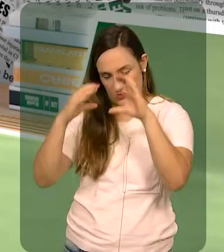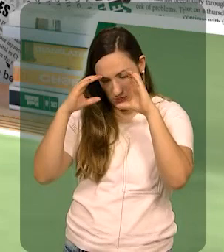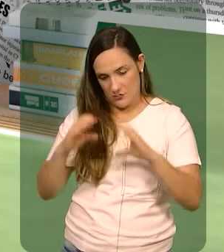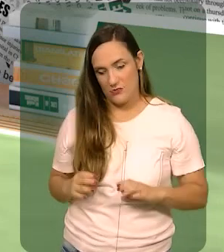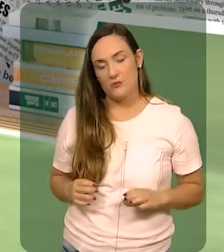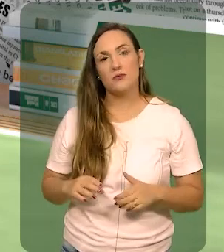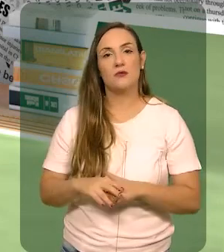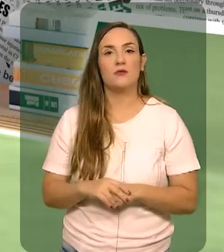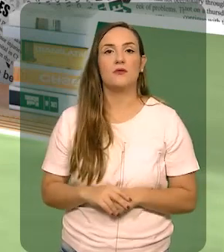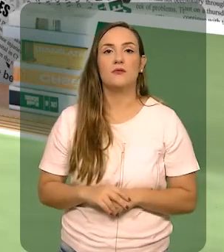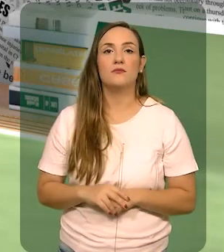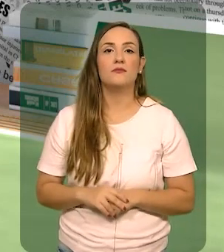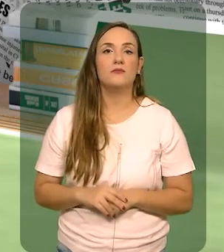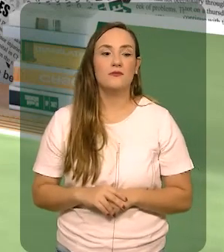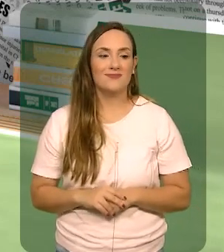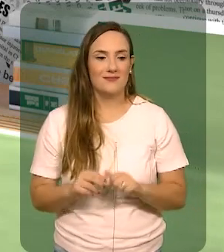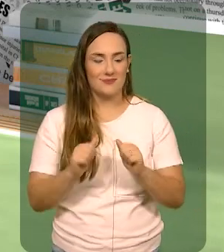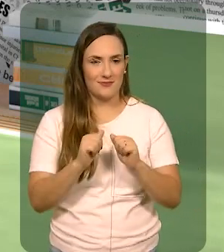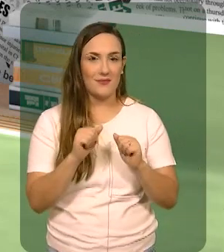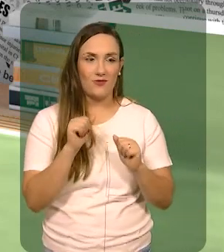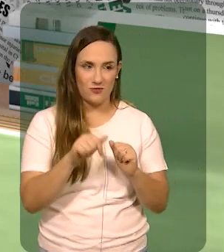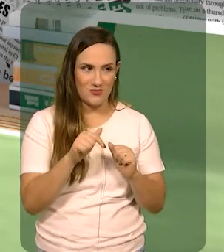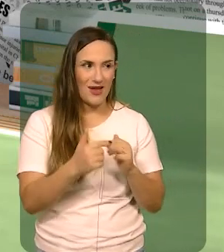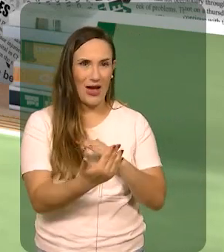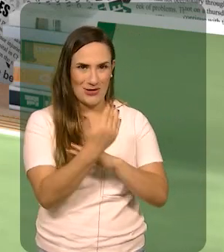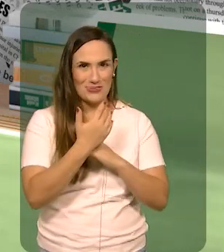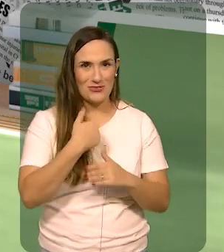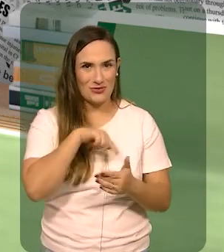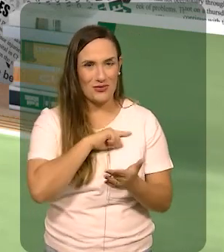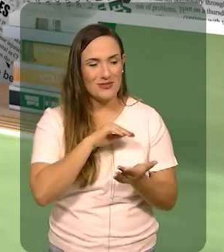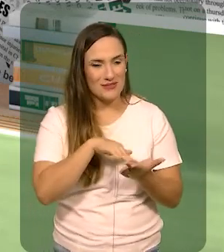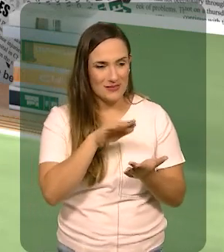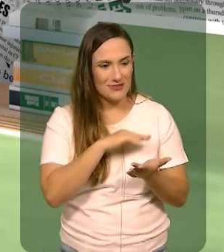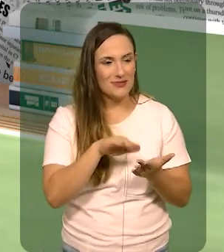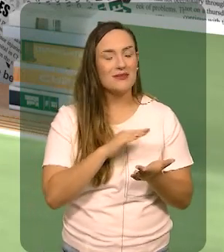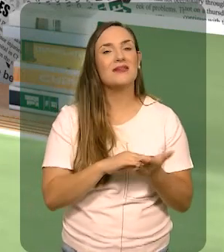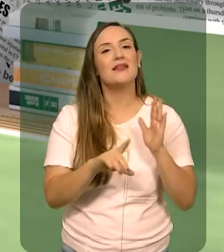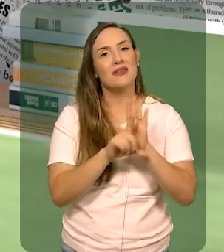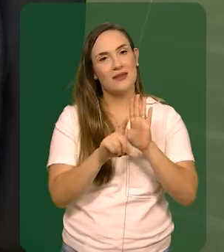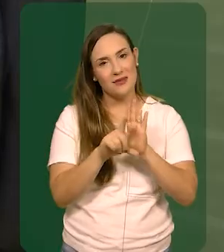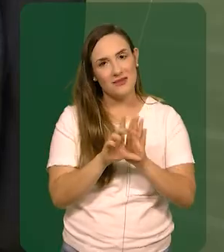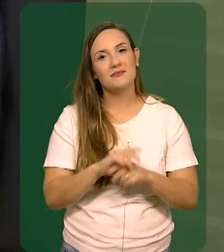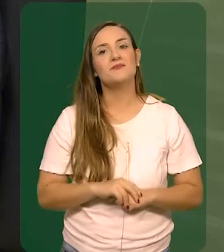essa casa também participou, né, na questão, né, porque ela